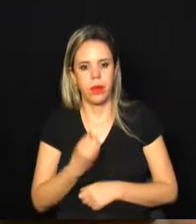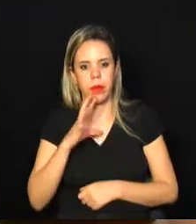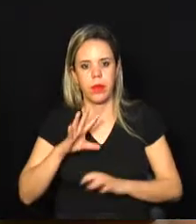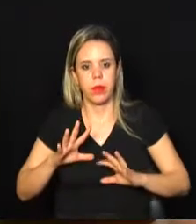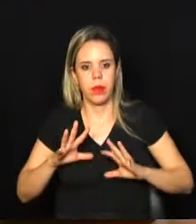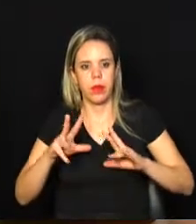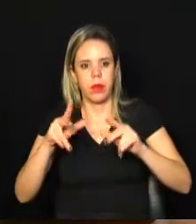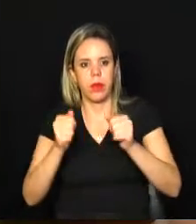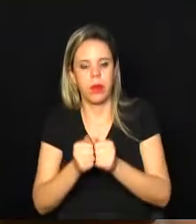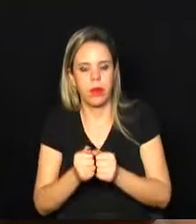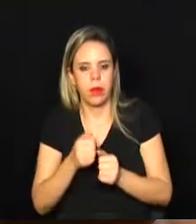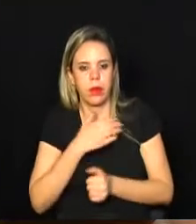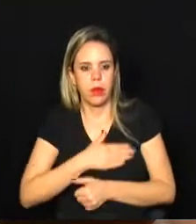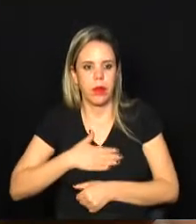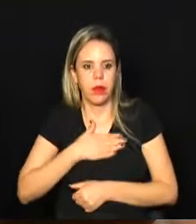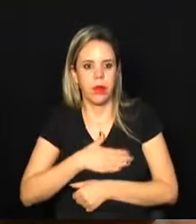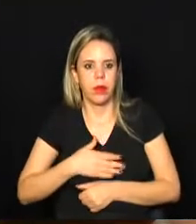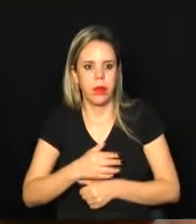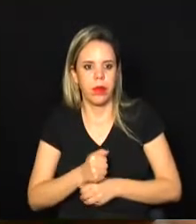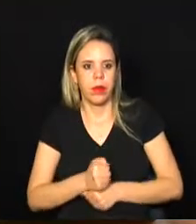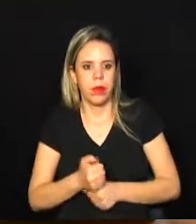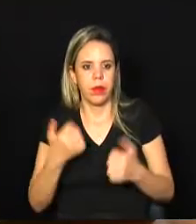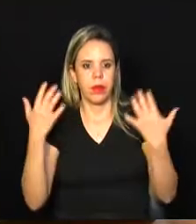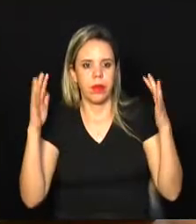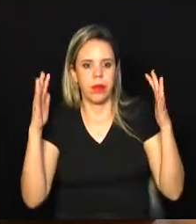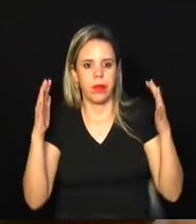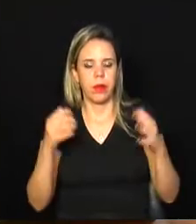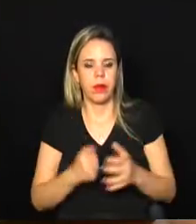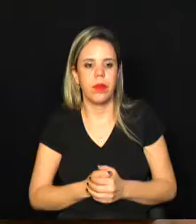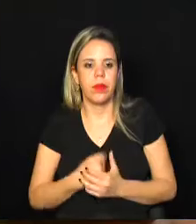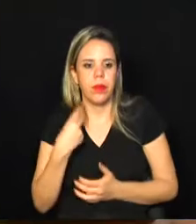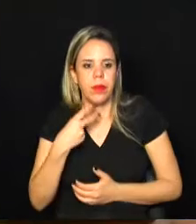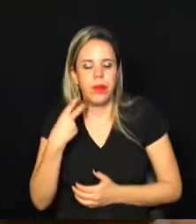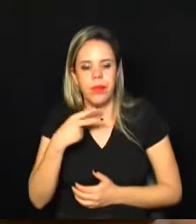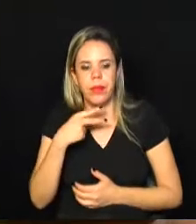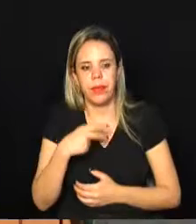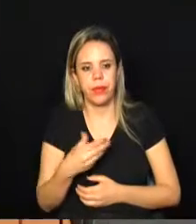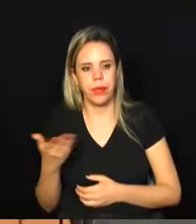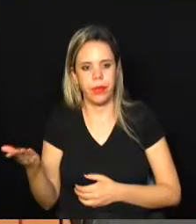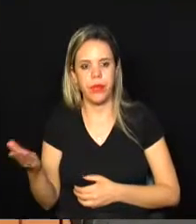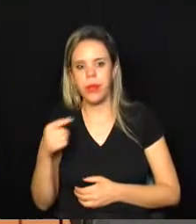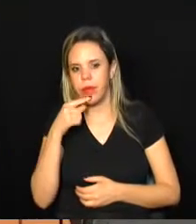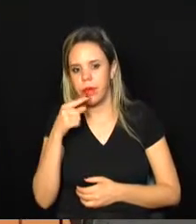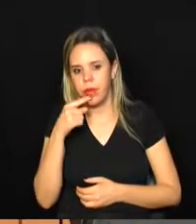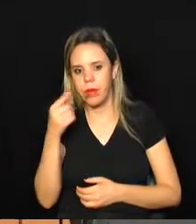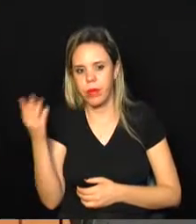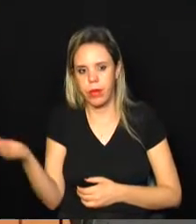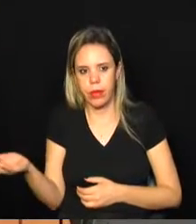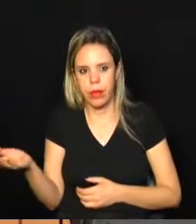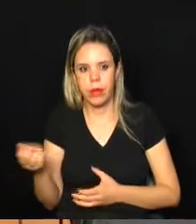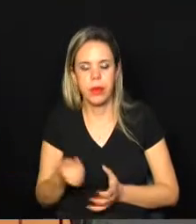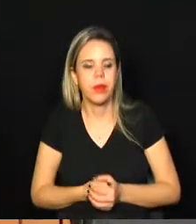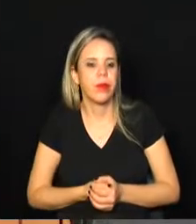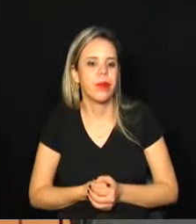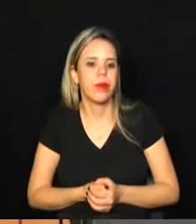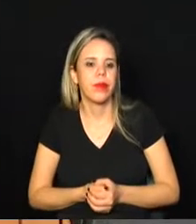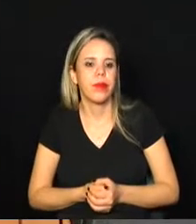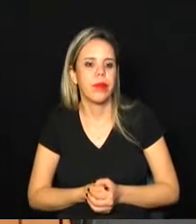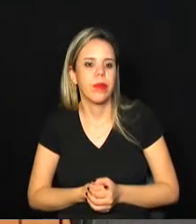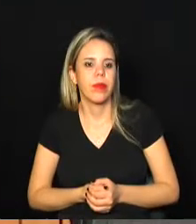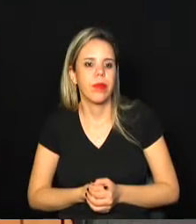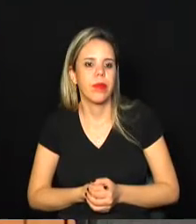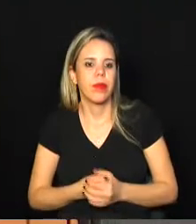a todos eu gostaria de parabenizar também o vereador aqui Eduardo Barbosa do